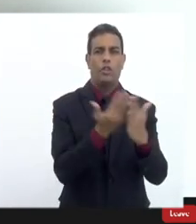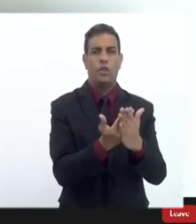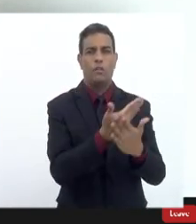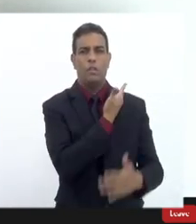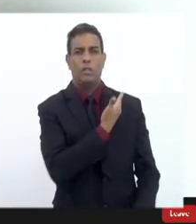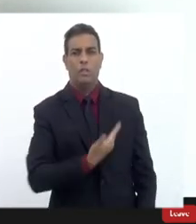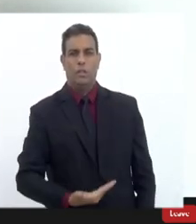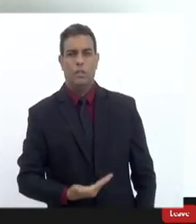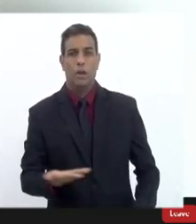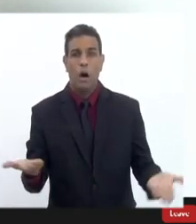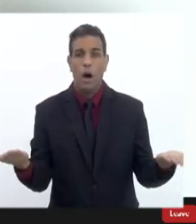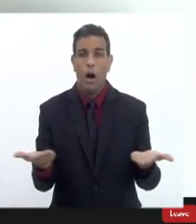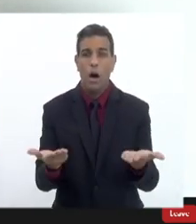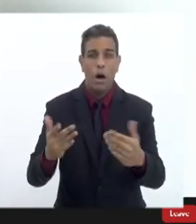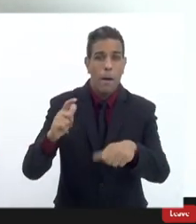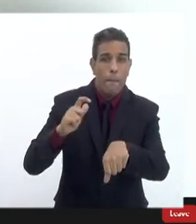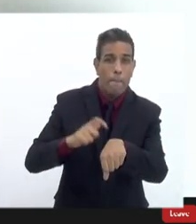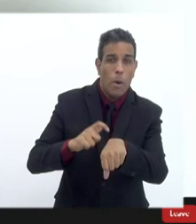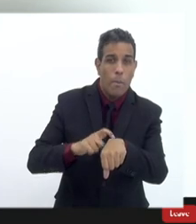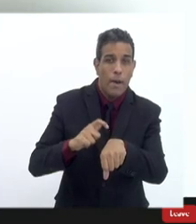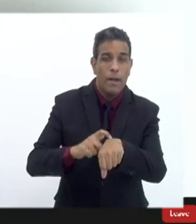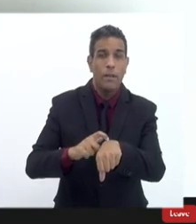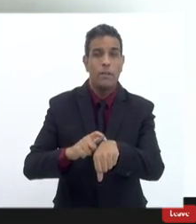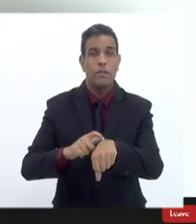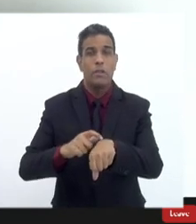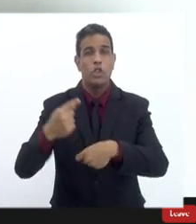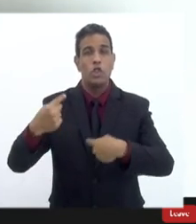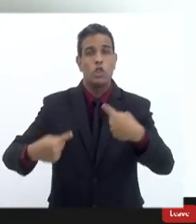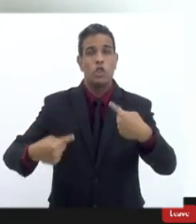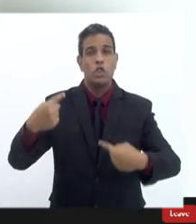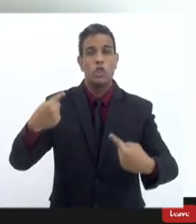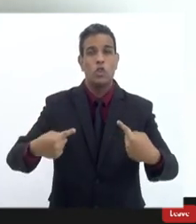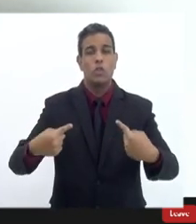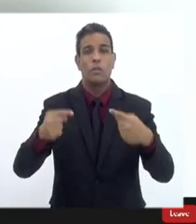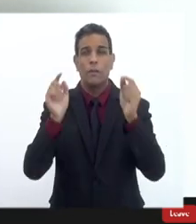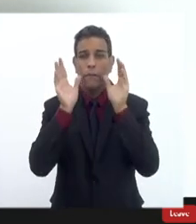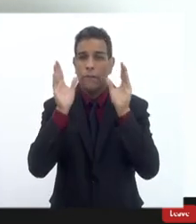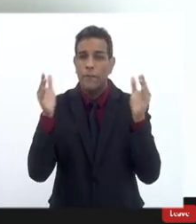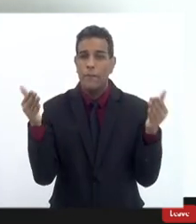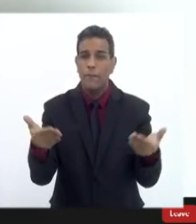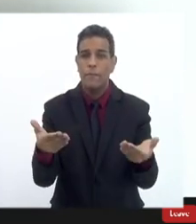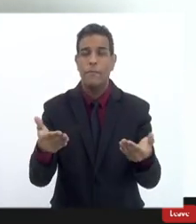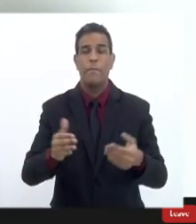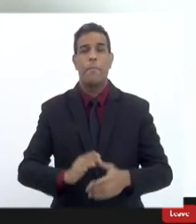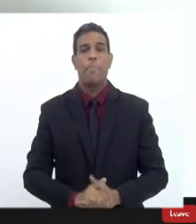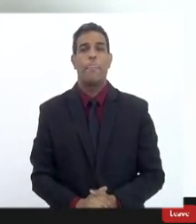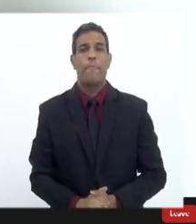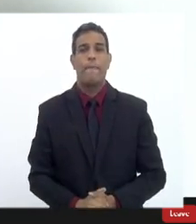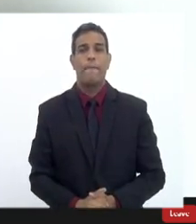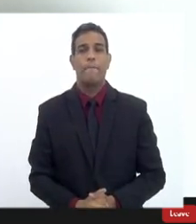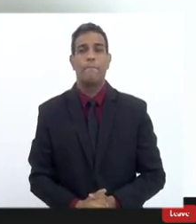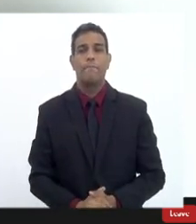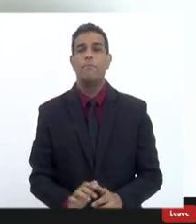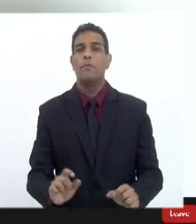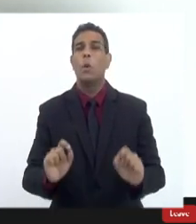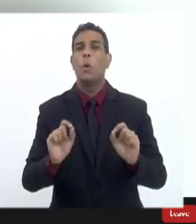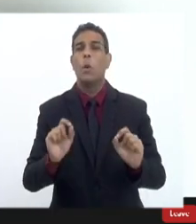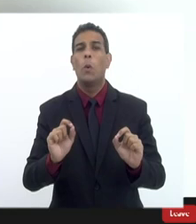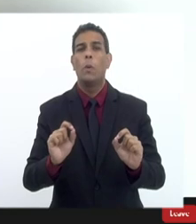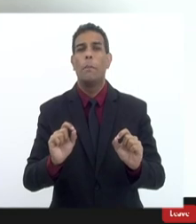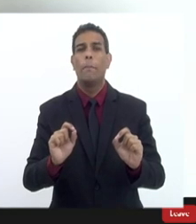que não cabe, não é esse momento sobre considerações específicas sobre isso, mas fato é que isso sinalizava por